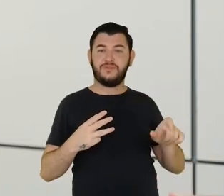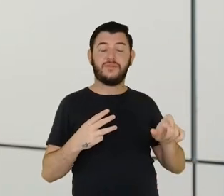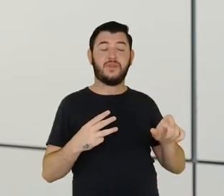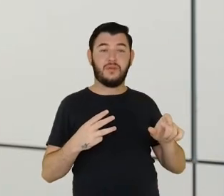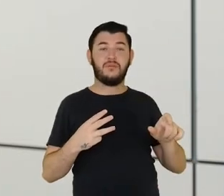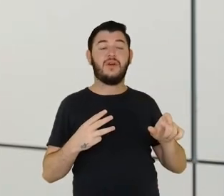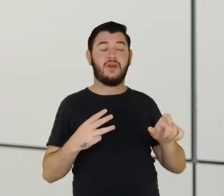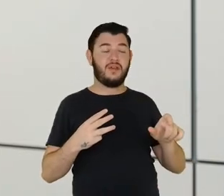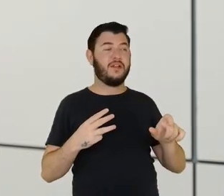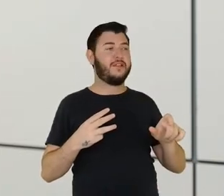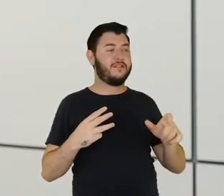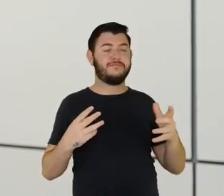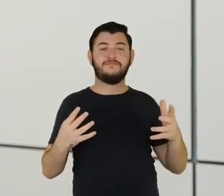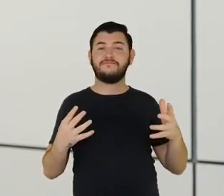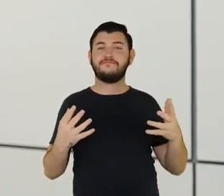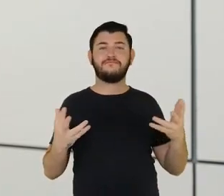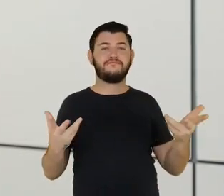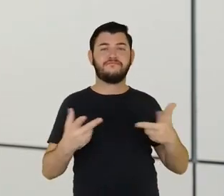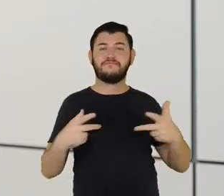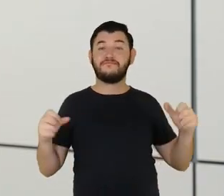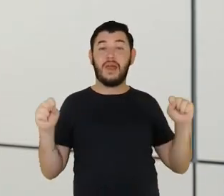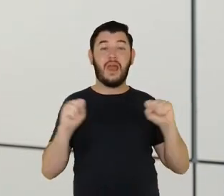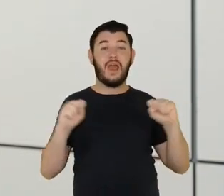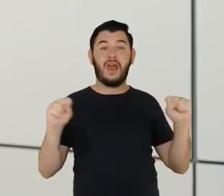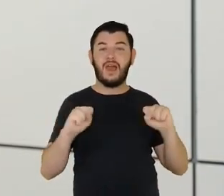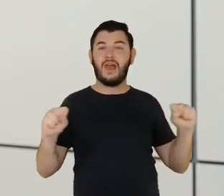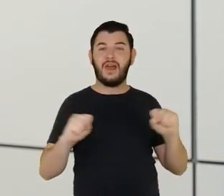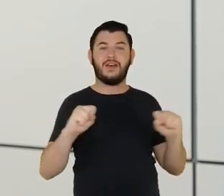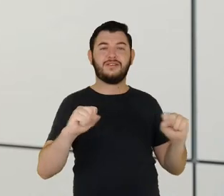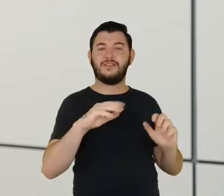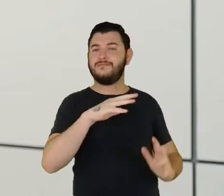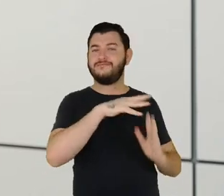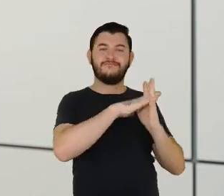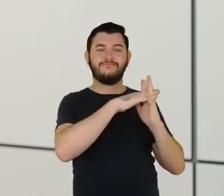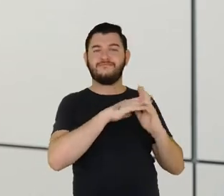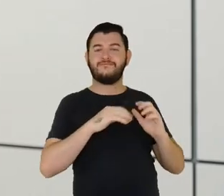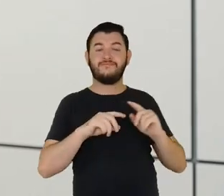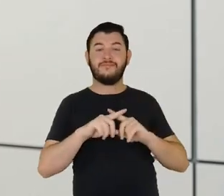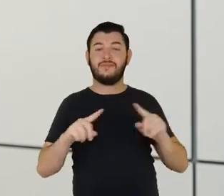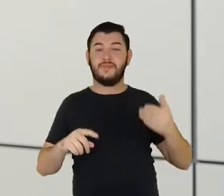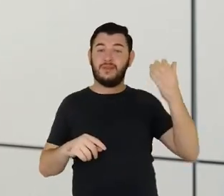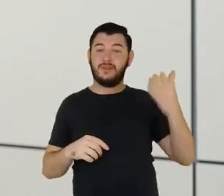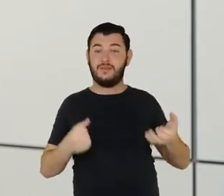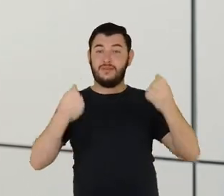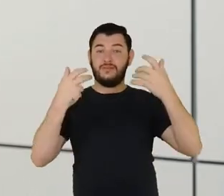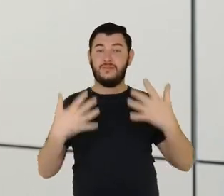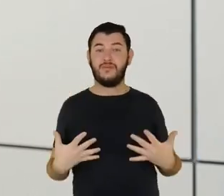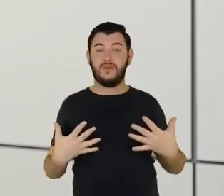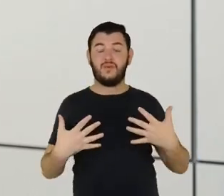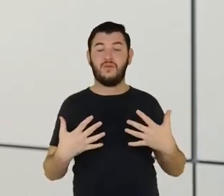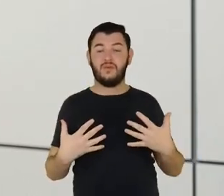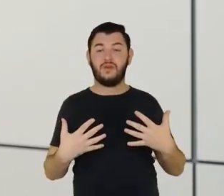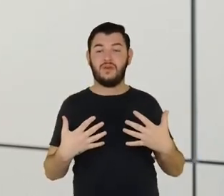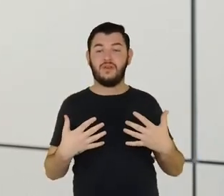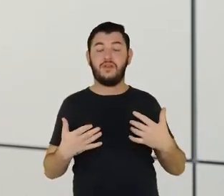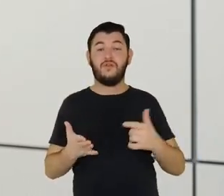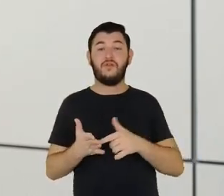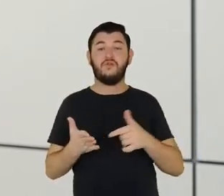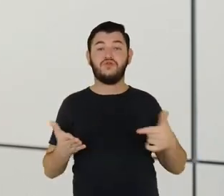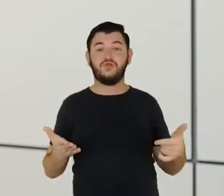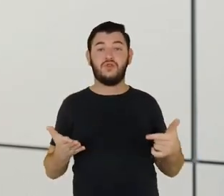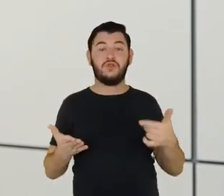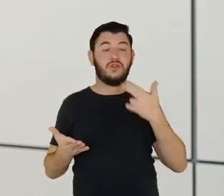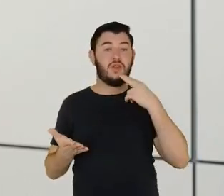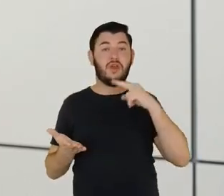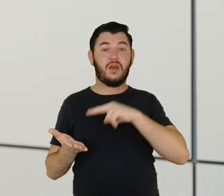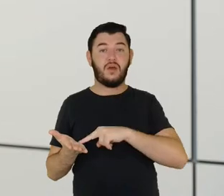era impossível. Até a Folha de São Paulo, num momento infelicíssimo, diz que era impossível ela ganhar.